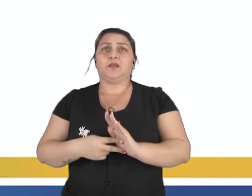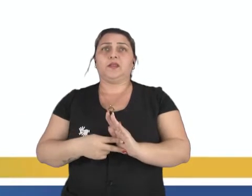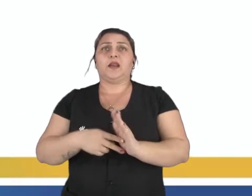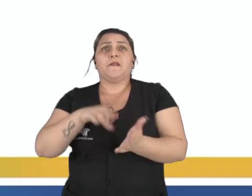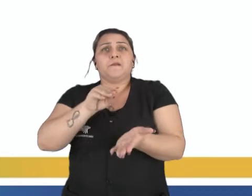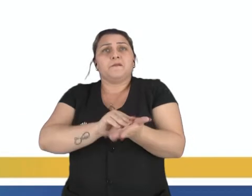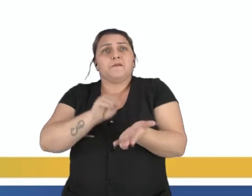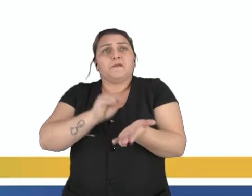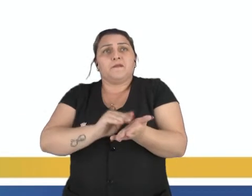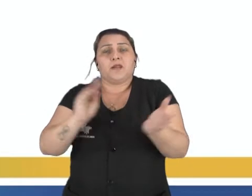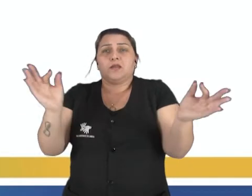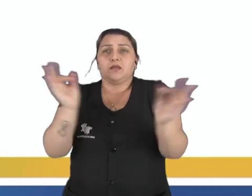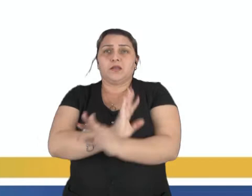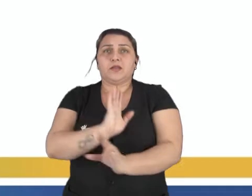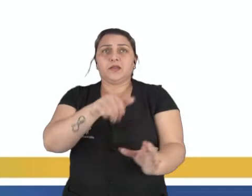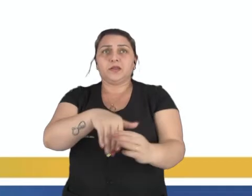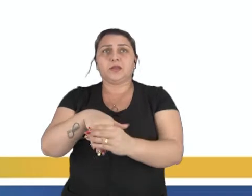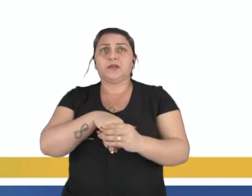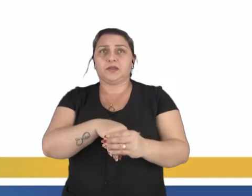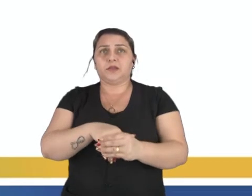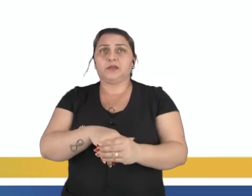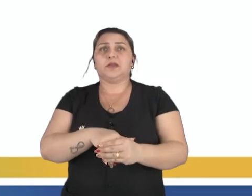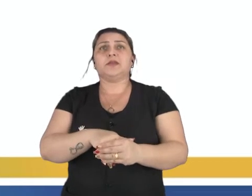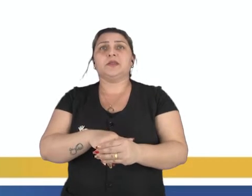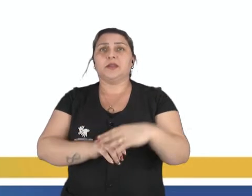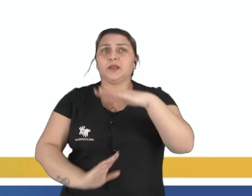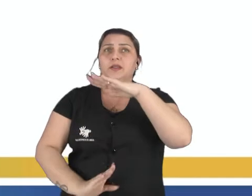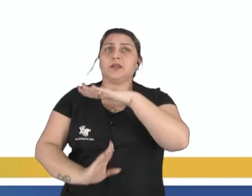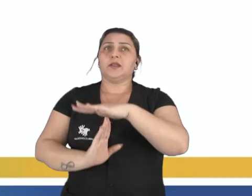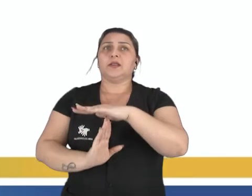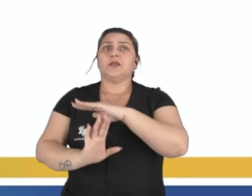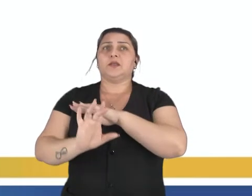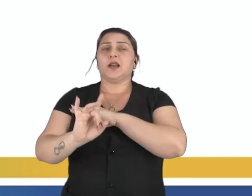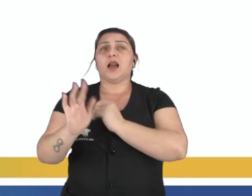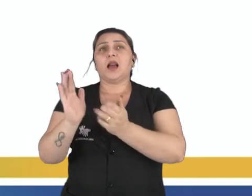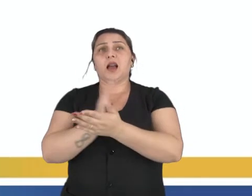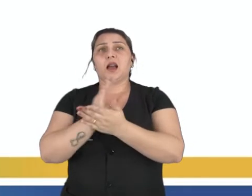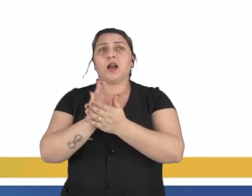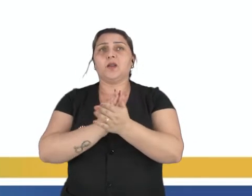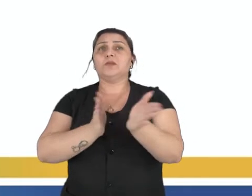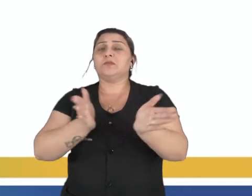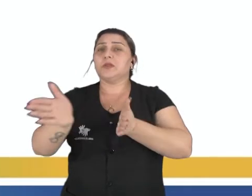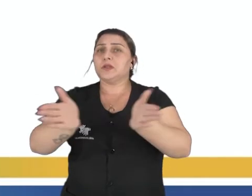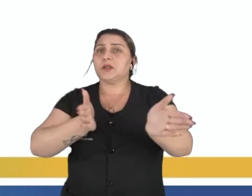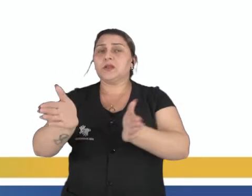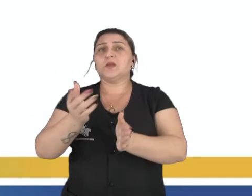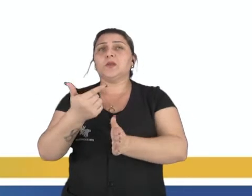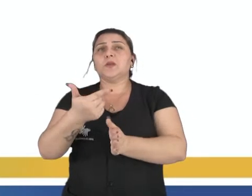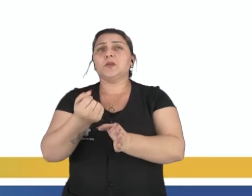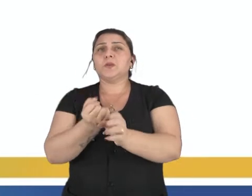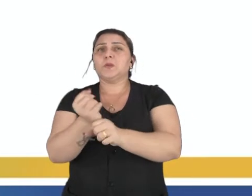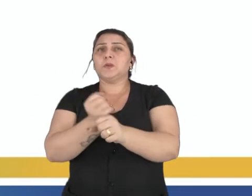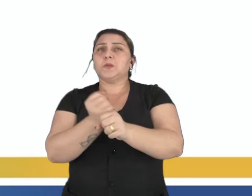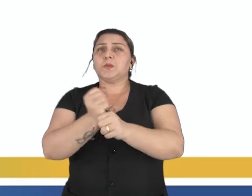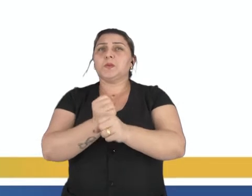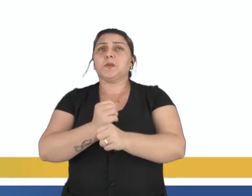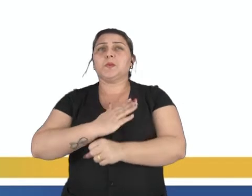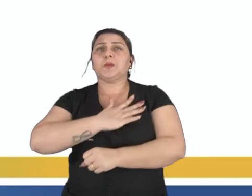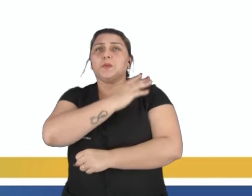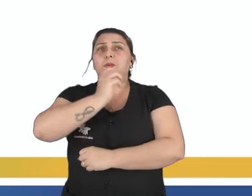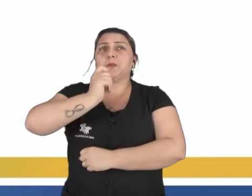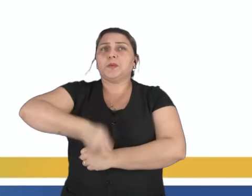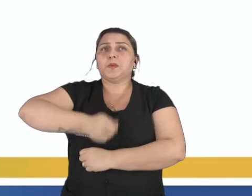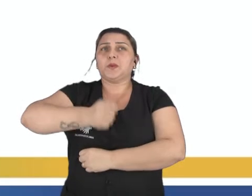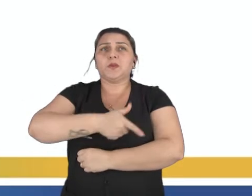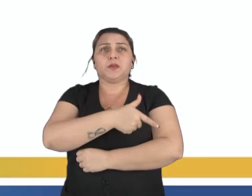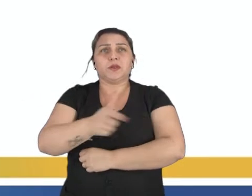ausência completa de eleições. Contudo, elas se limitavam apenas a alguns cargos, né? Durante os 20 anos de ditadura,